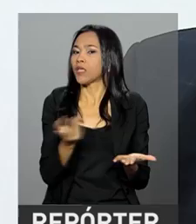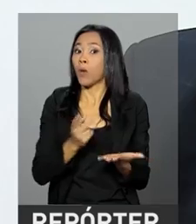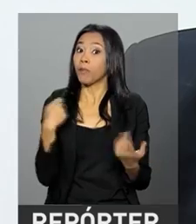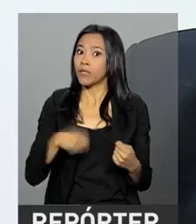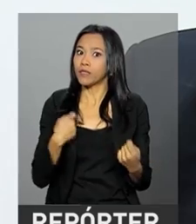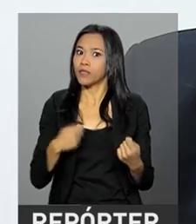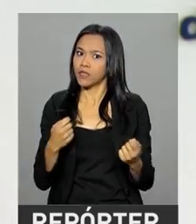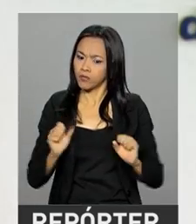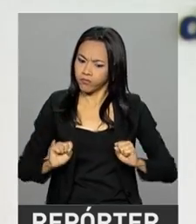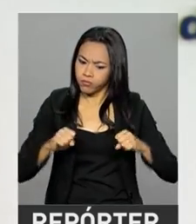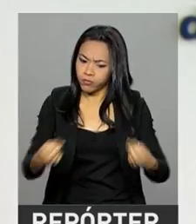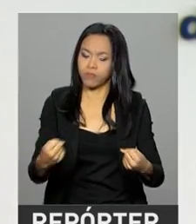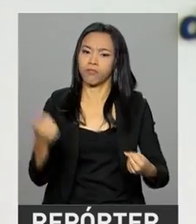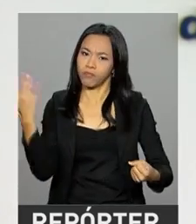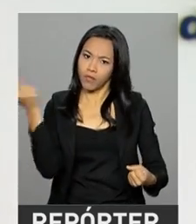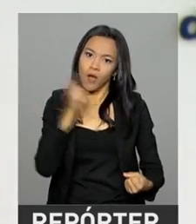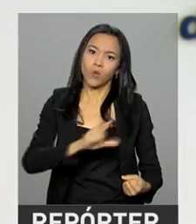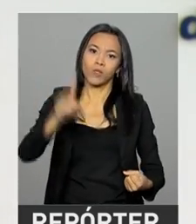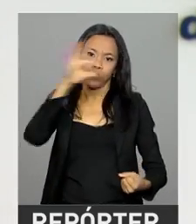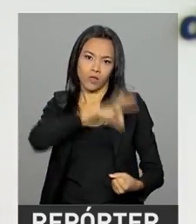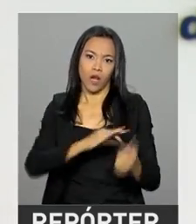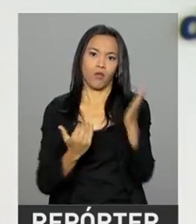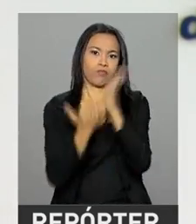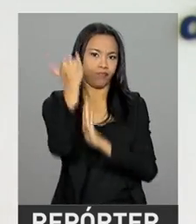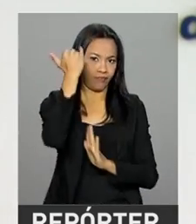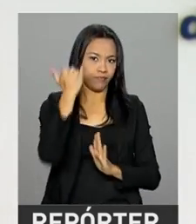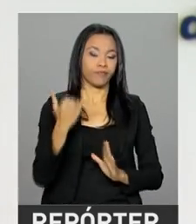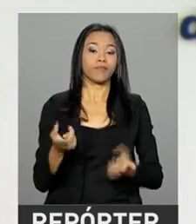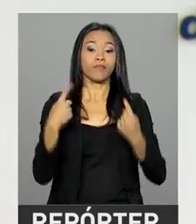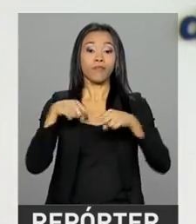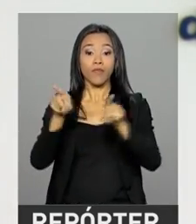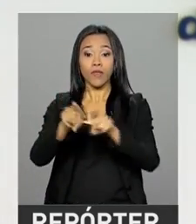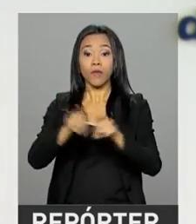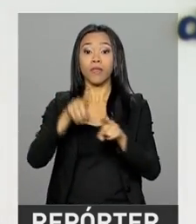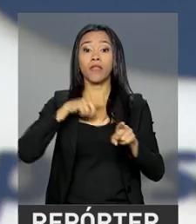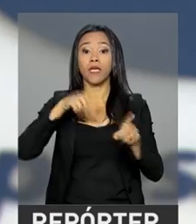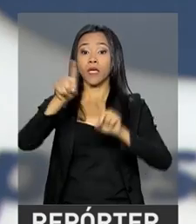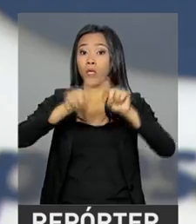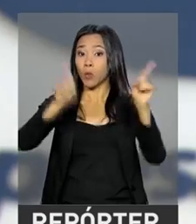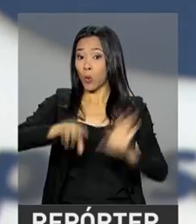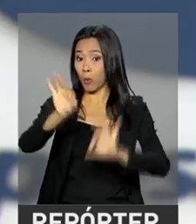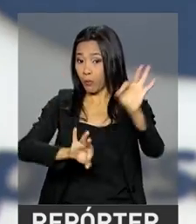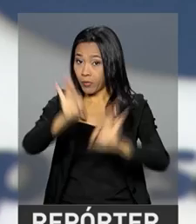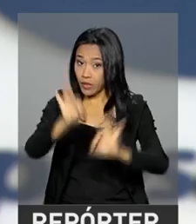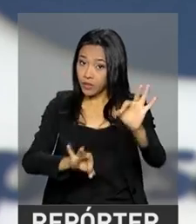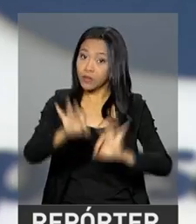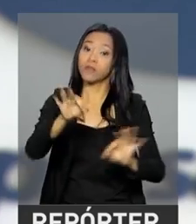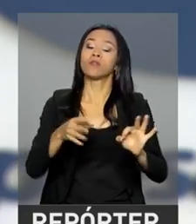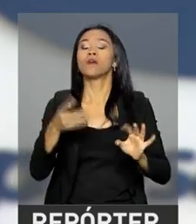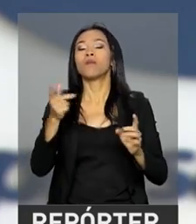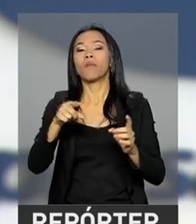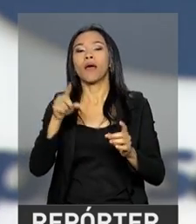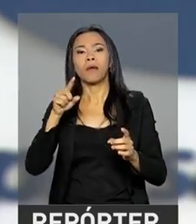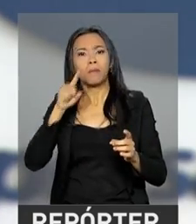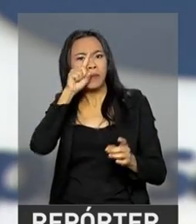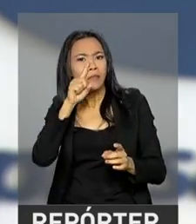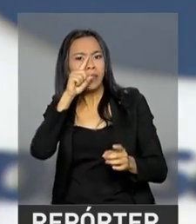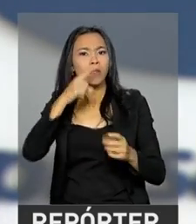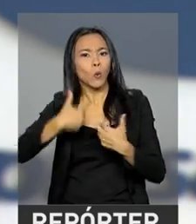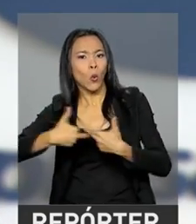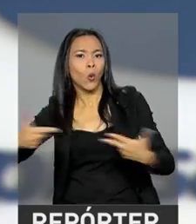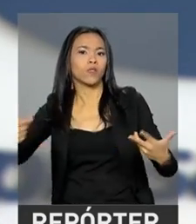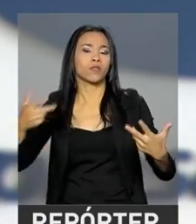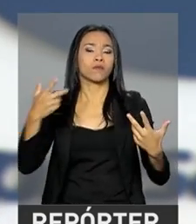para merecer o salário a EBC também está adotando um plano de gerenciamento de riscos para o cumprimento de metas de longo prazo A